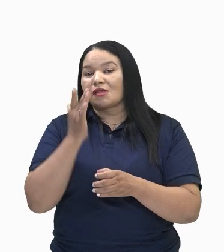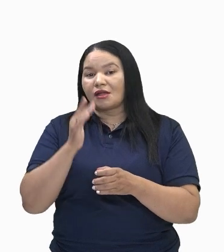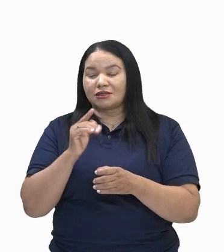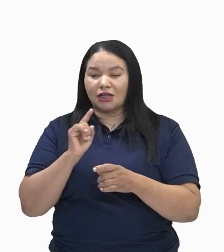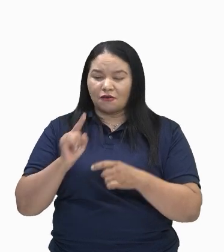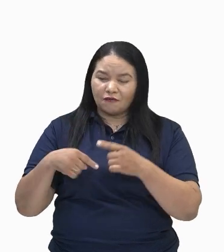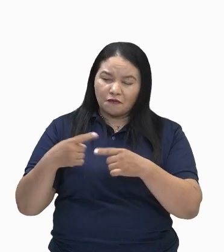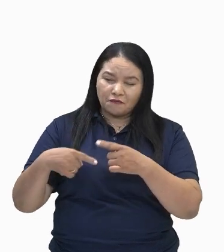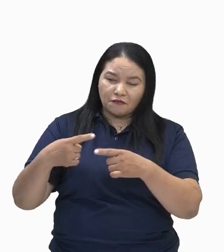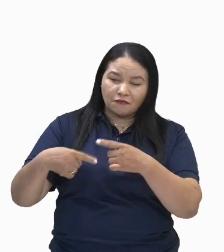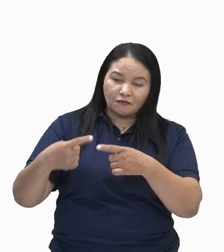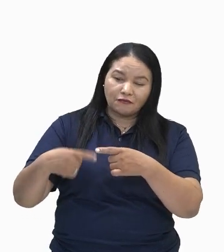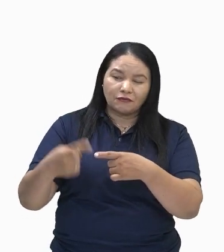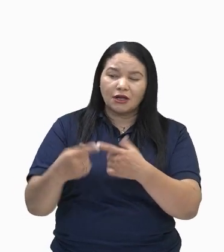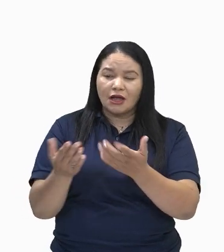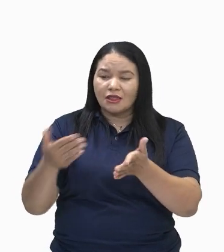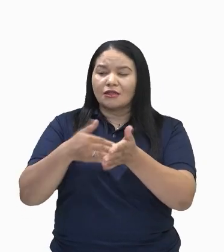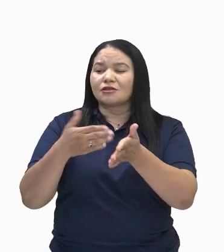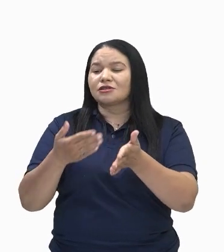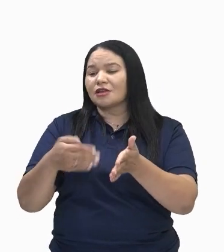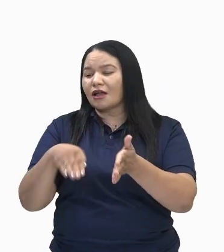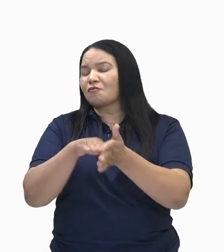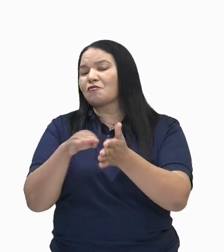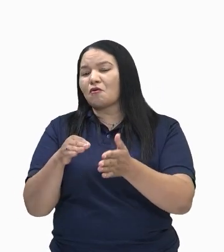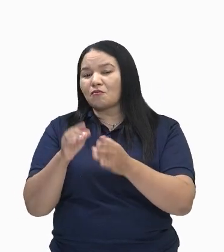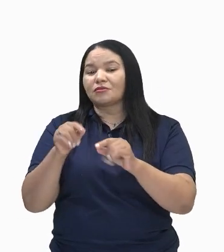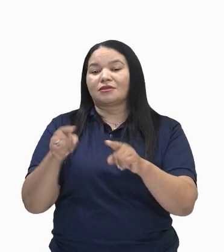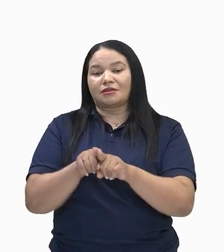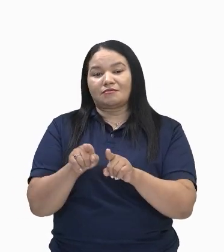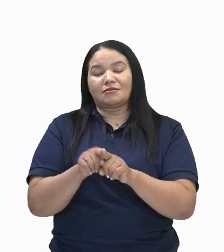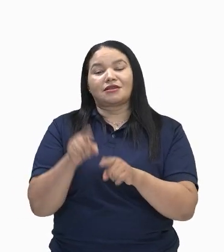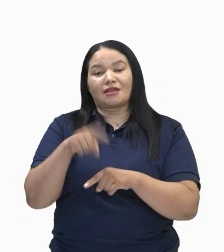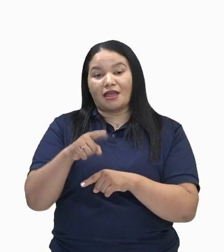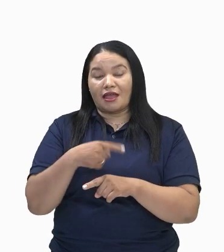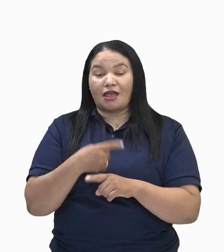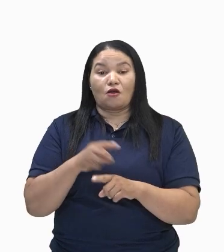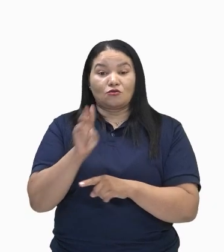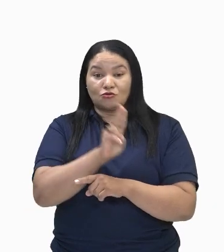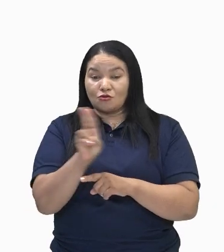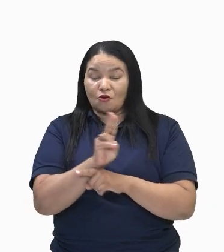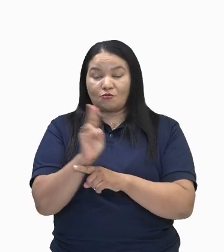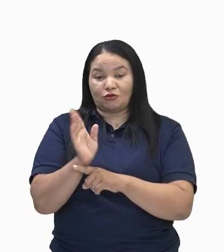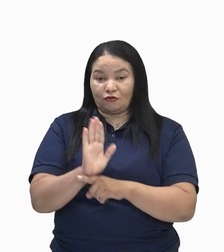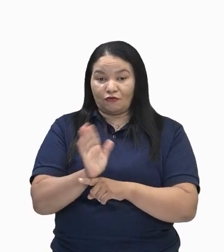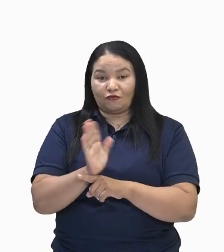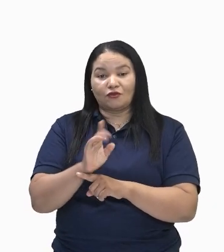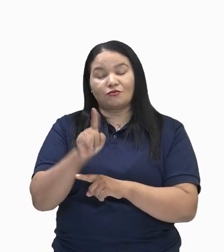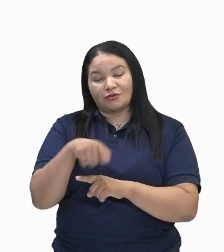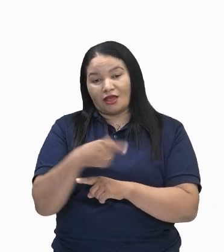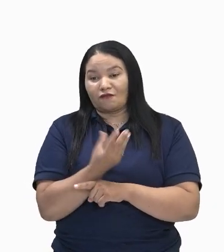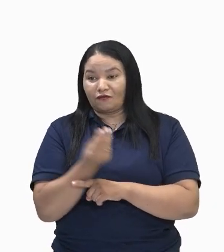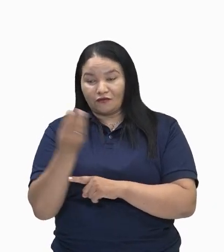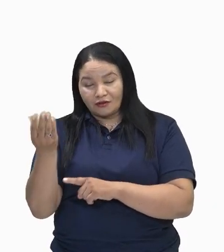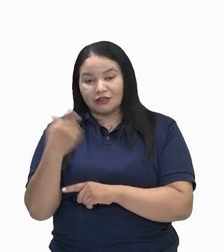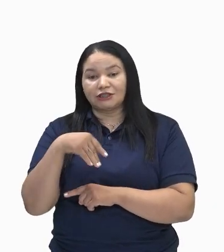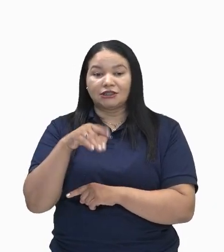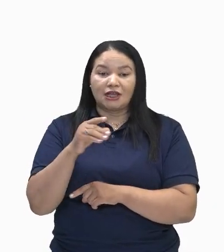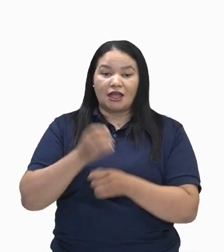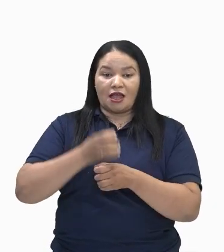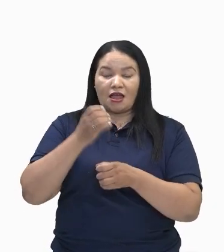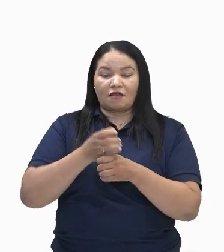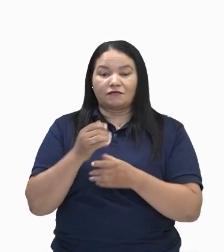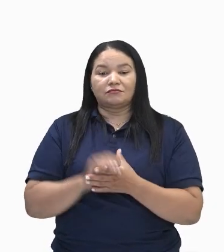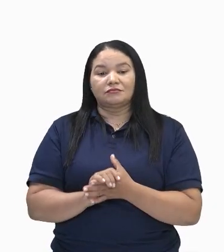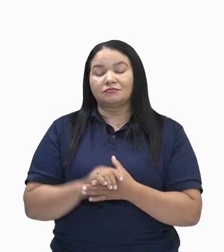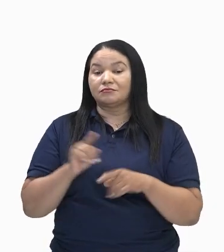ela faz. Inclusive, o nome do vídeo é Odisseia da Garrafa. O ser humano, embora a sua ação seja importante, porque é ele